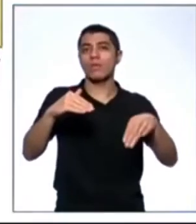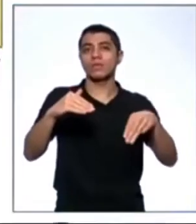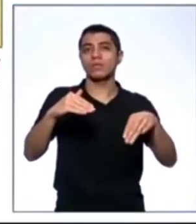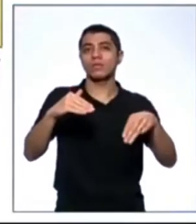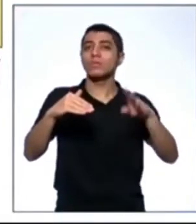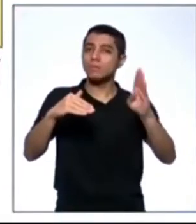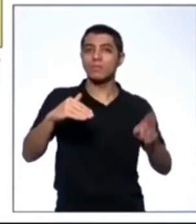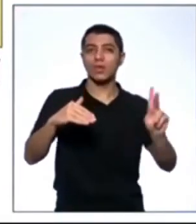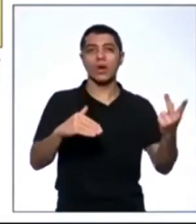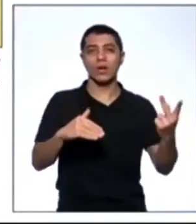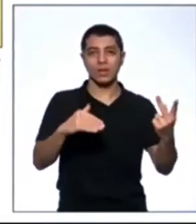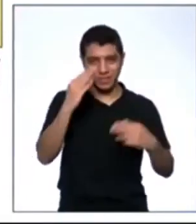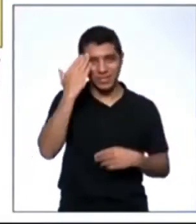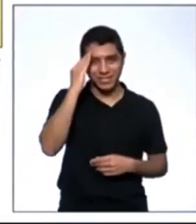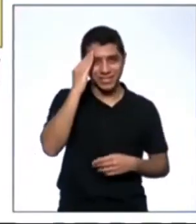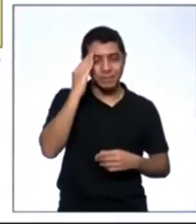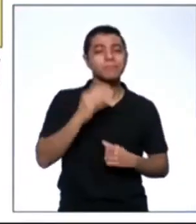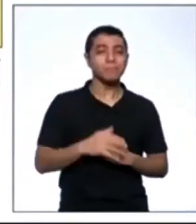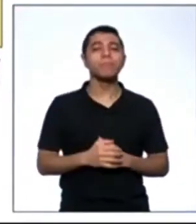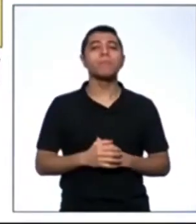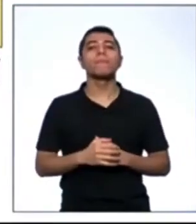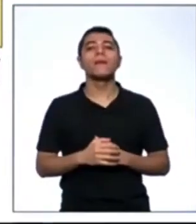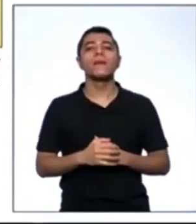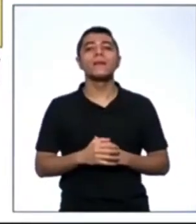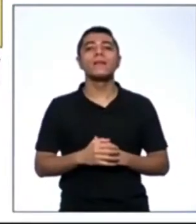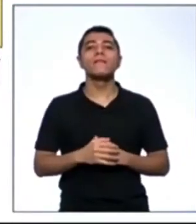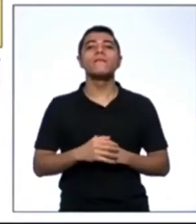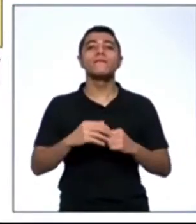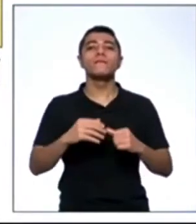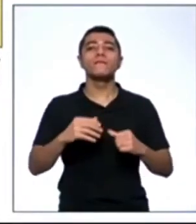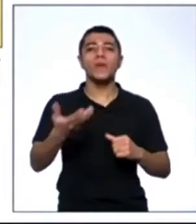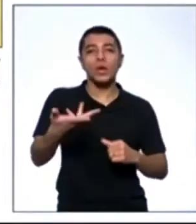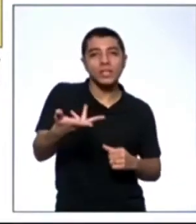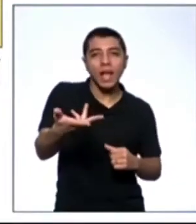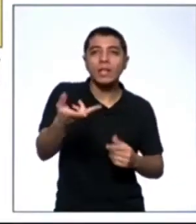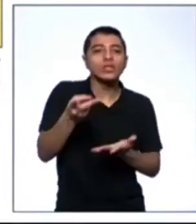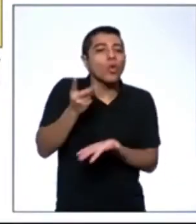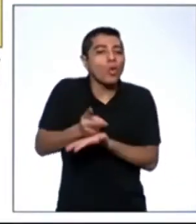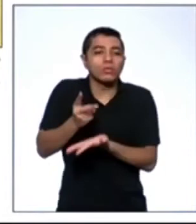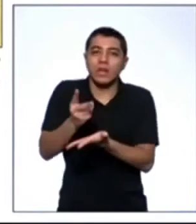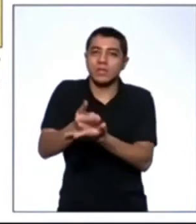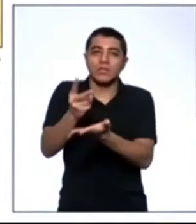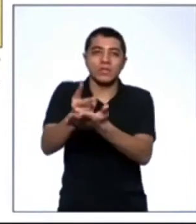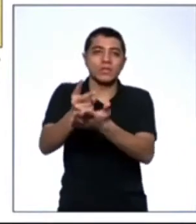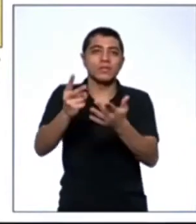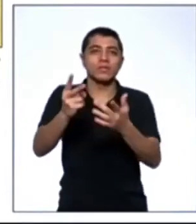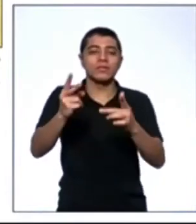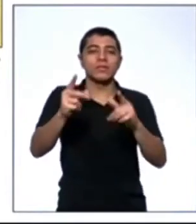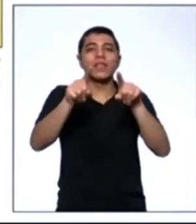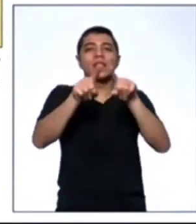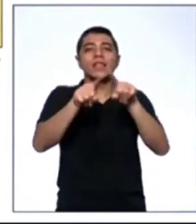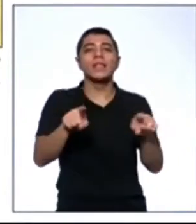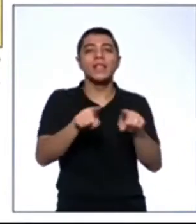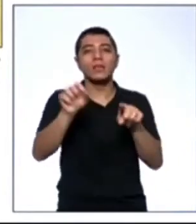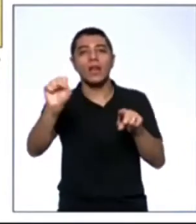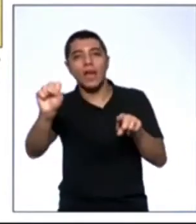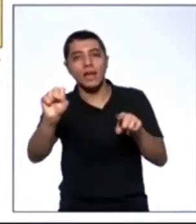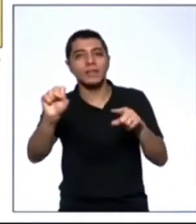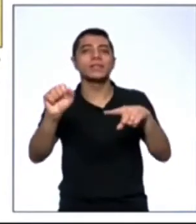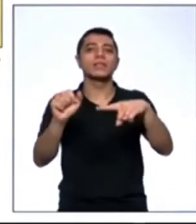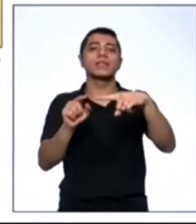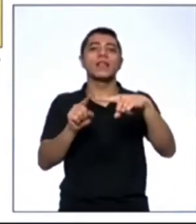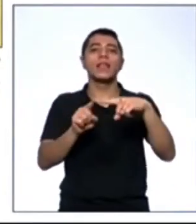Velocidade em movimento uniforme é constante, ΔE sobre ΔT. Trocando de membro, o ΔT é ΔS por